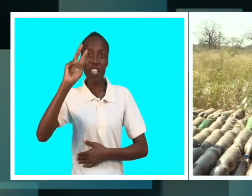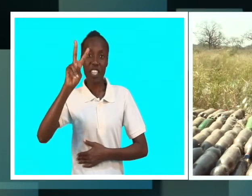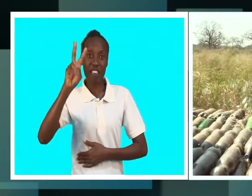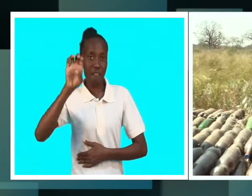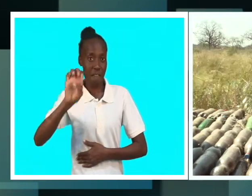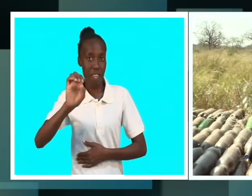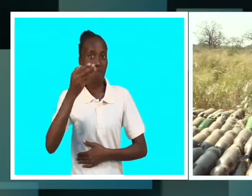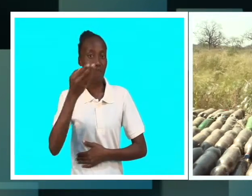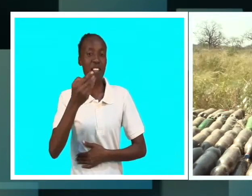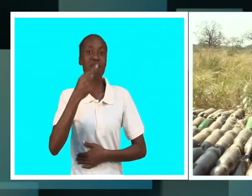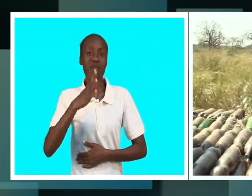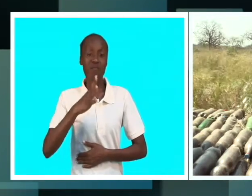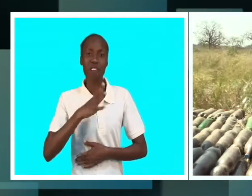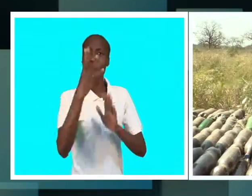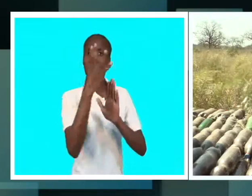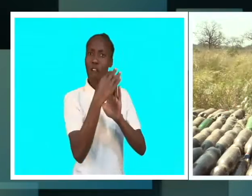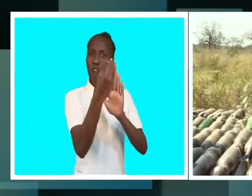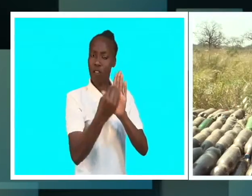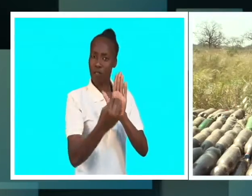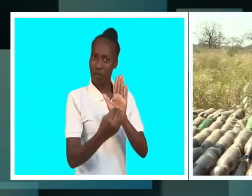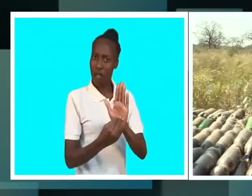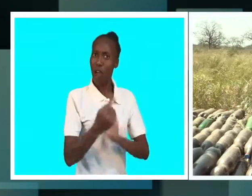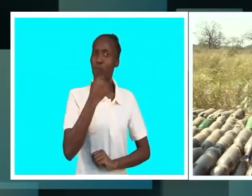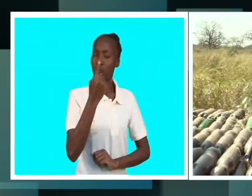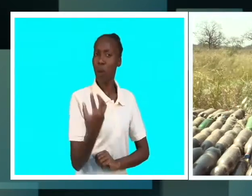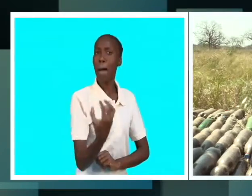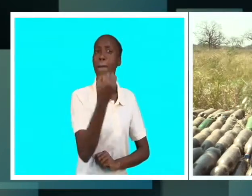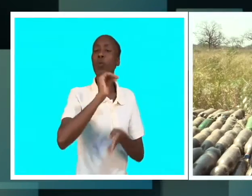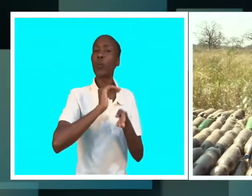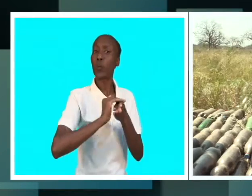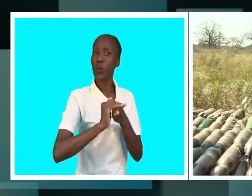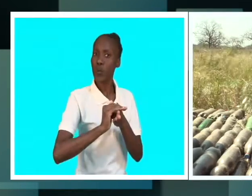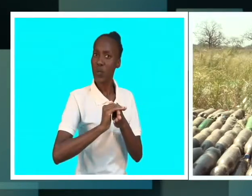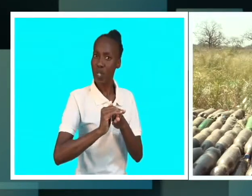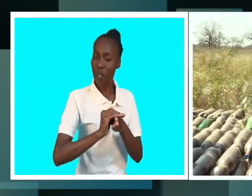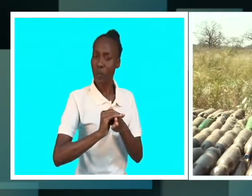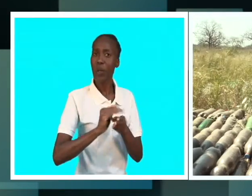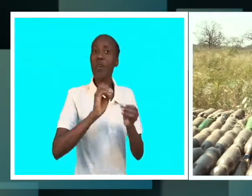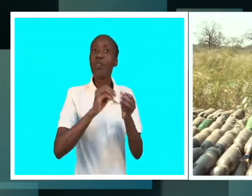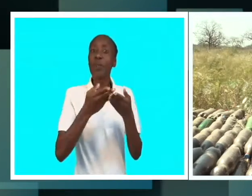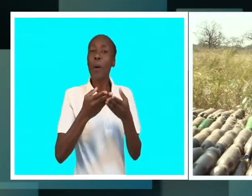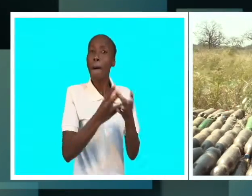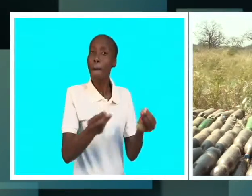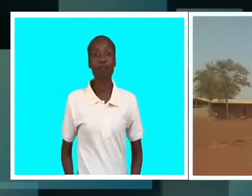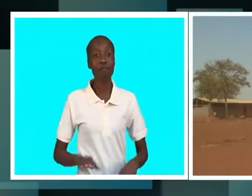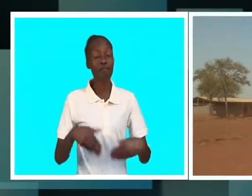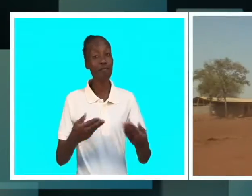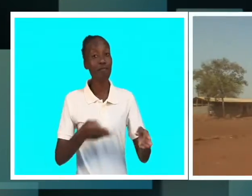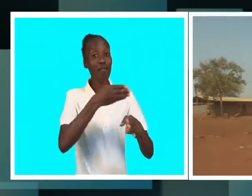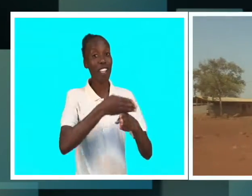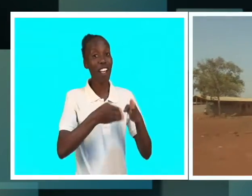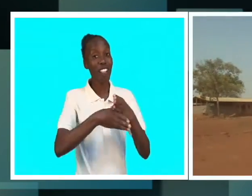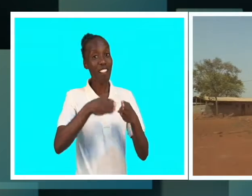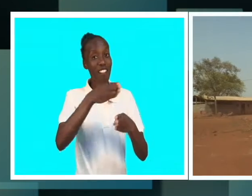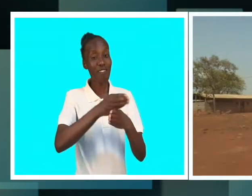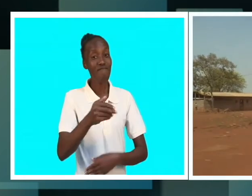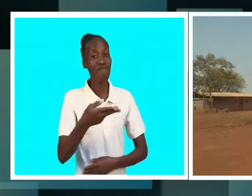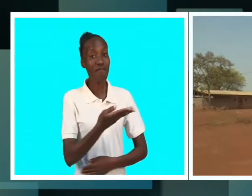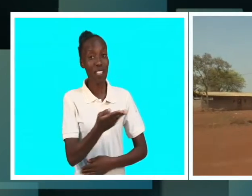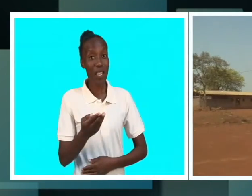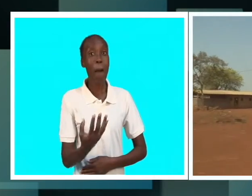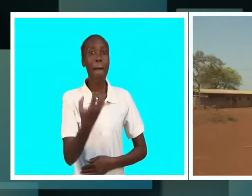atingiu os megapascais recomendados para que ela possa ser concebida como um material de construção civil. A implantação